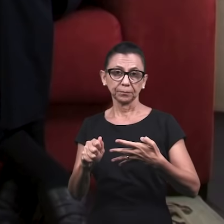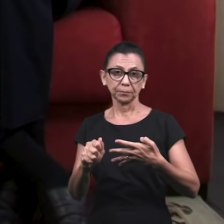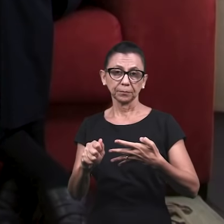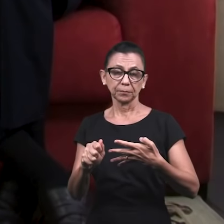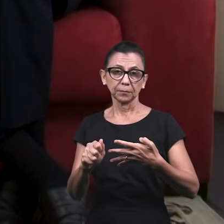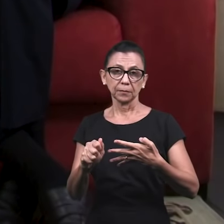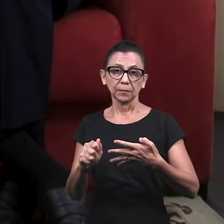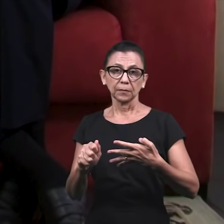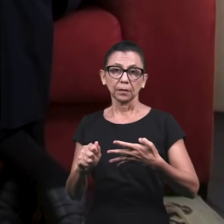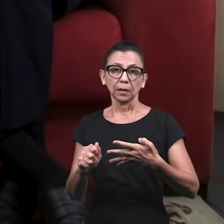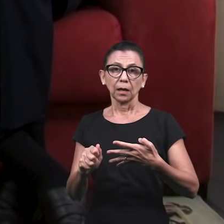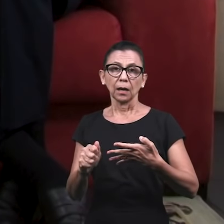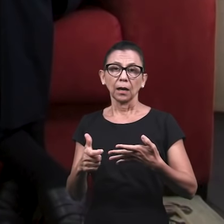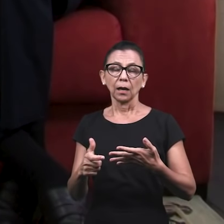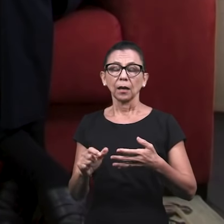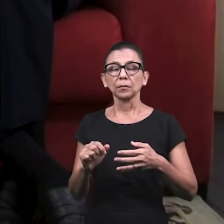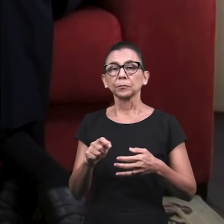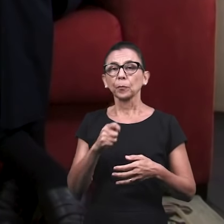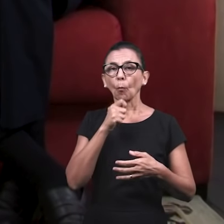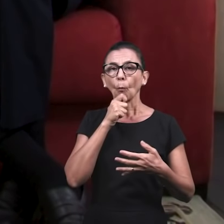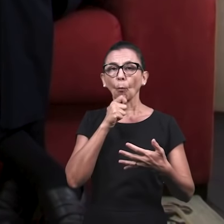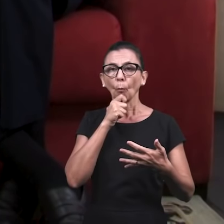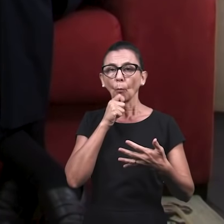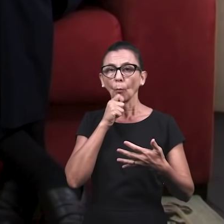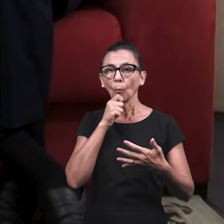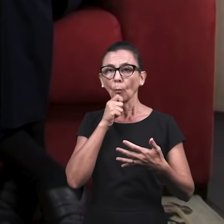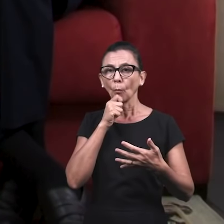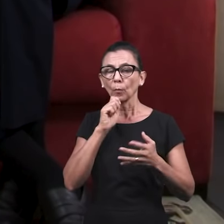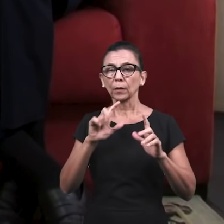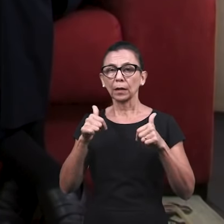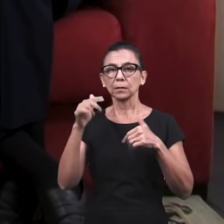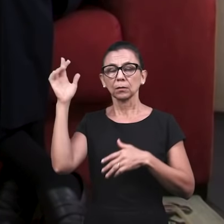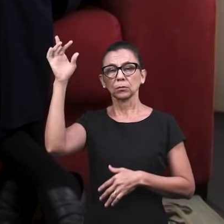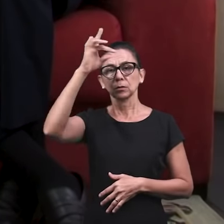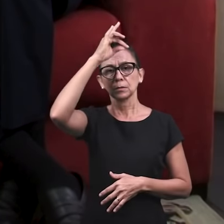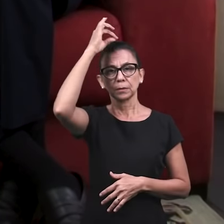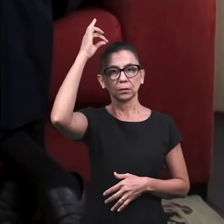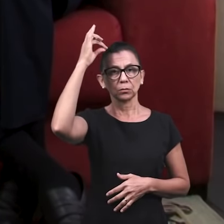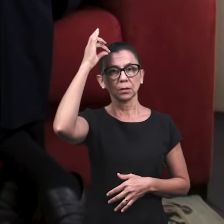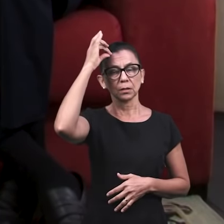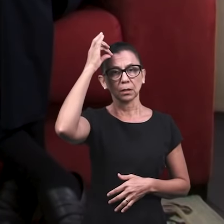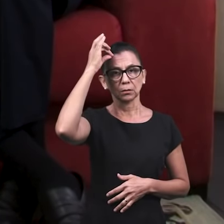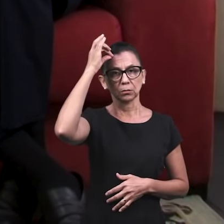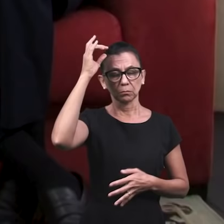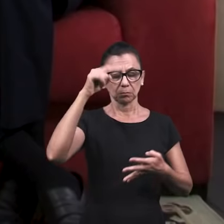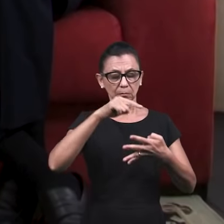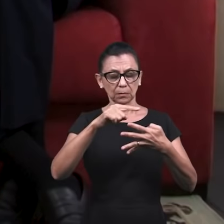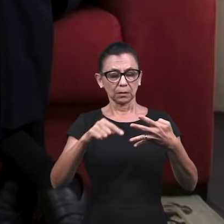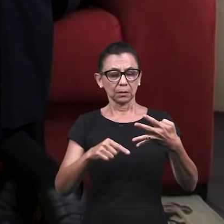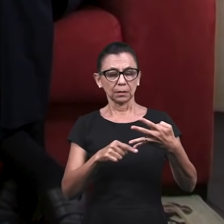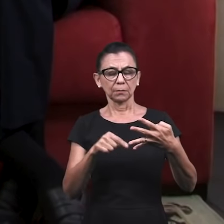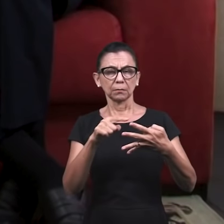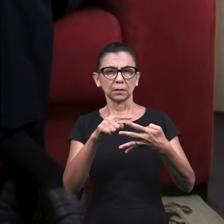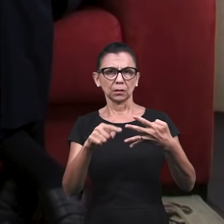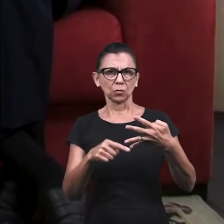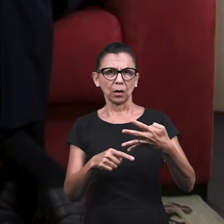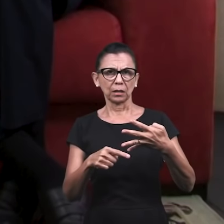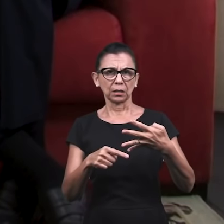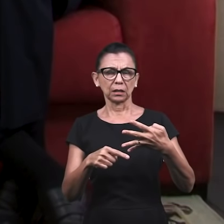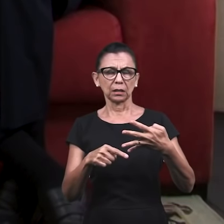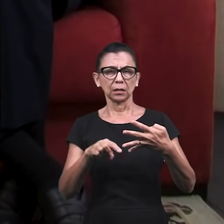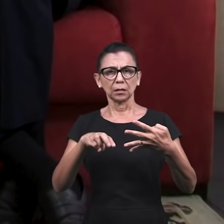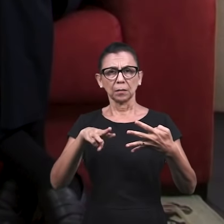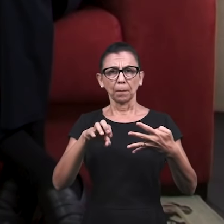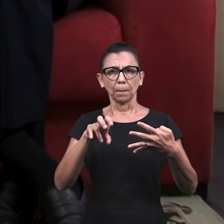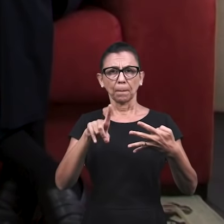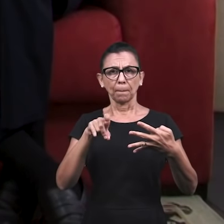dele. Esse texto ele se aplica muito na igreja que está cheia do Espírito Santo. Nós estamos vivendo a essência